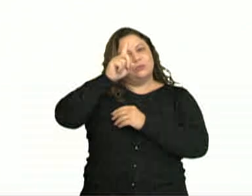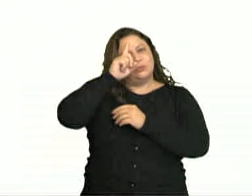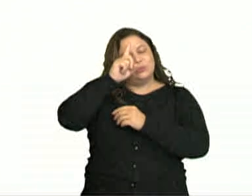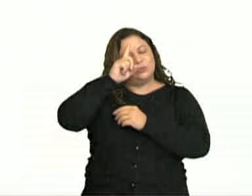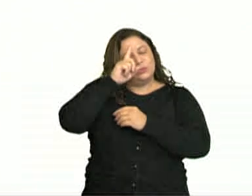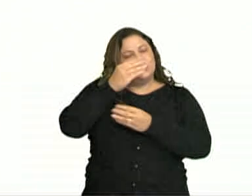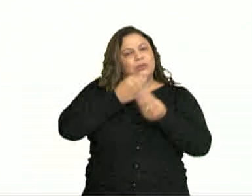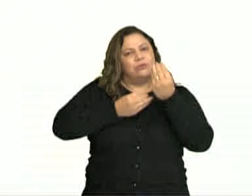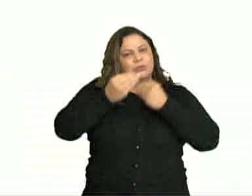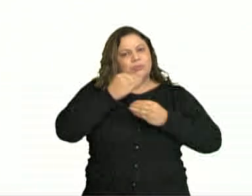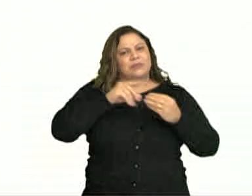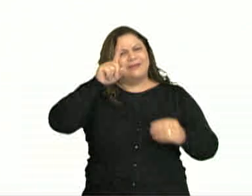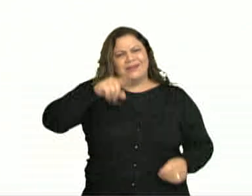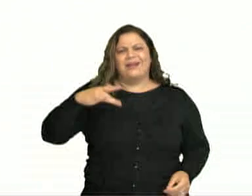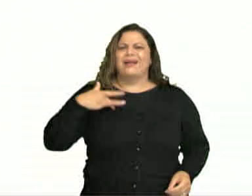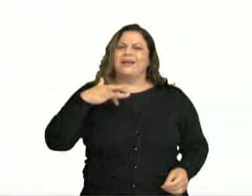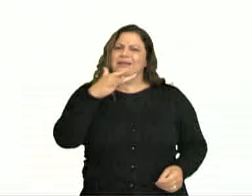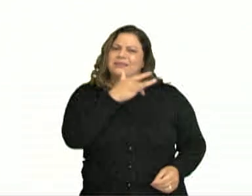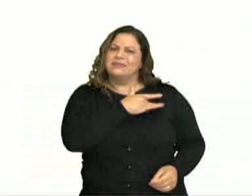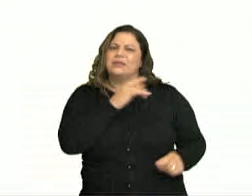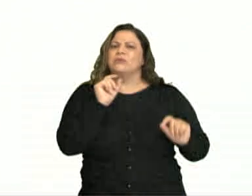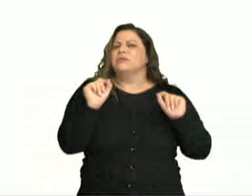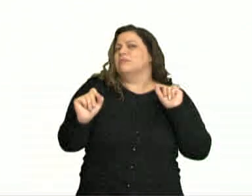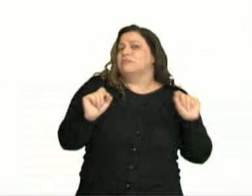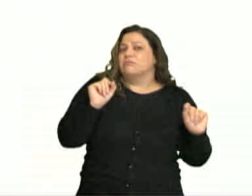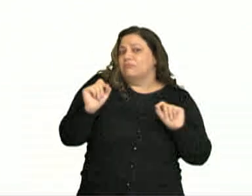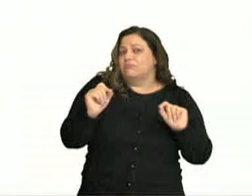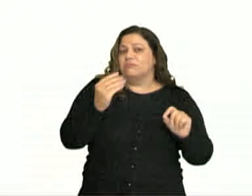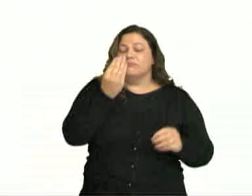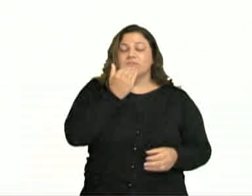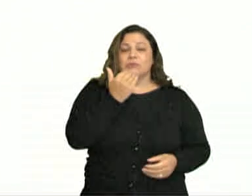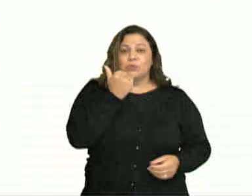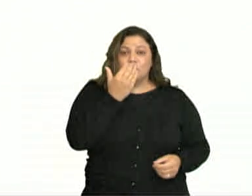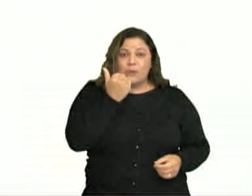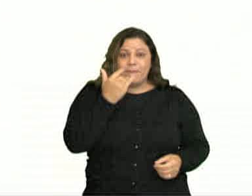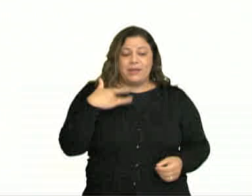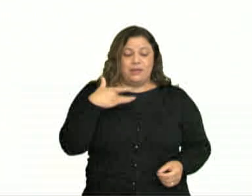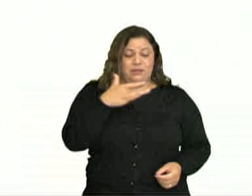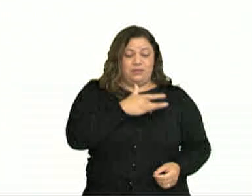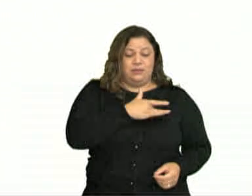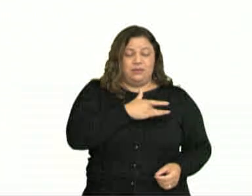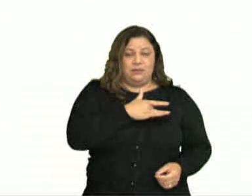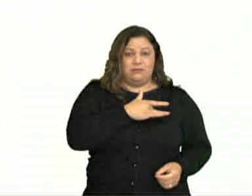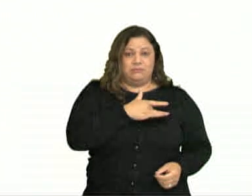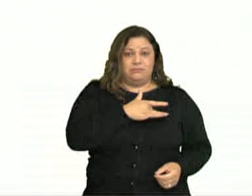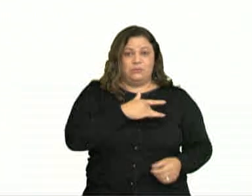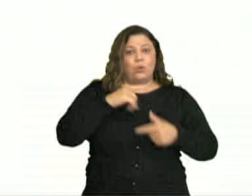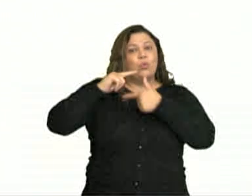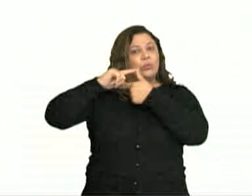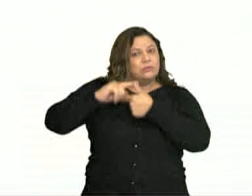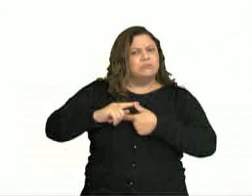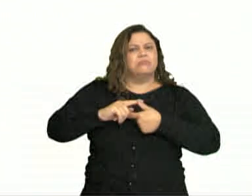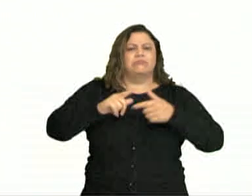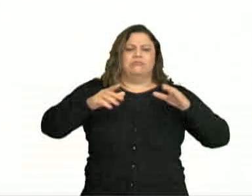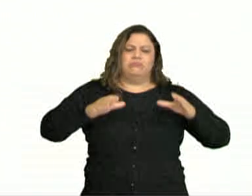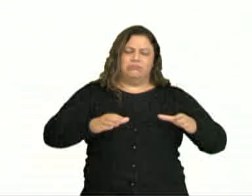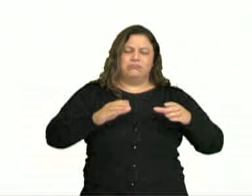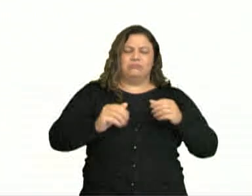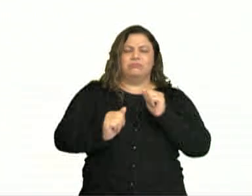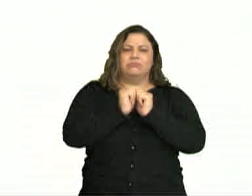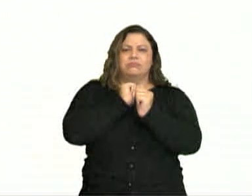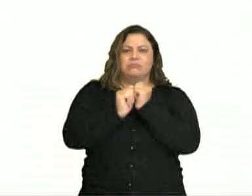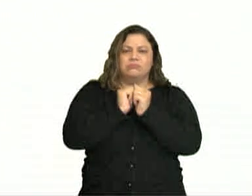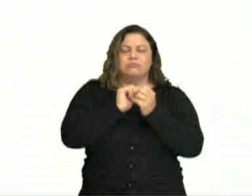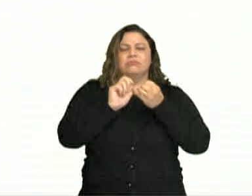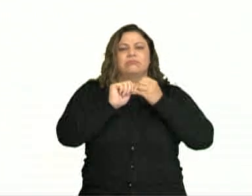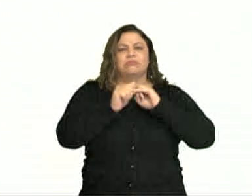é saudável? Como podemos nos alimentar de forma saudável? No tradicional prato composto de arroz, feijão e carne,